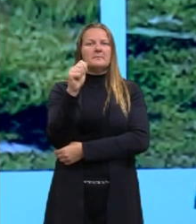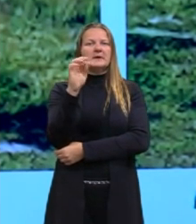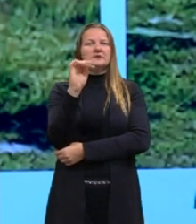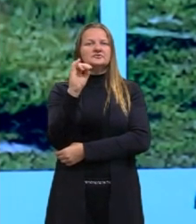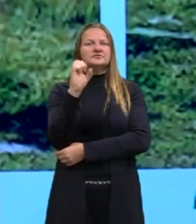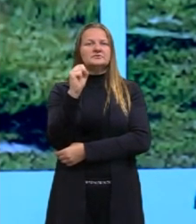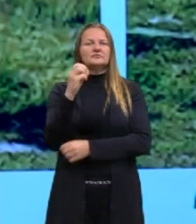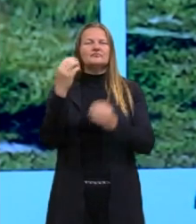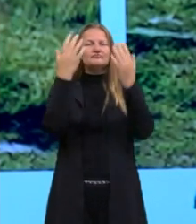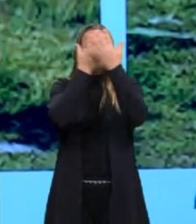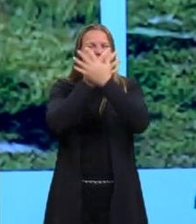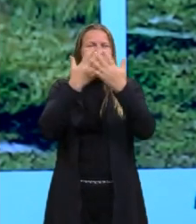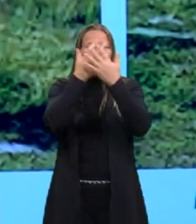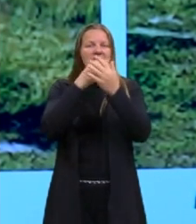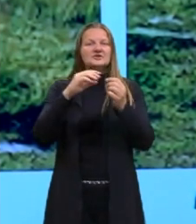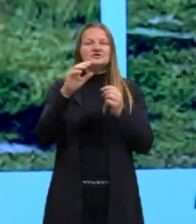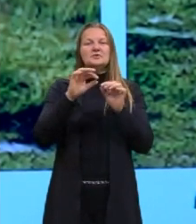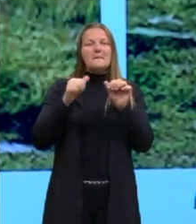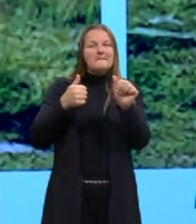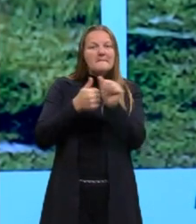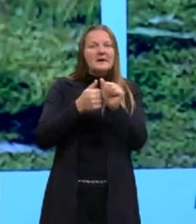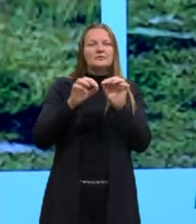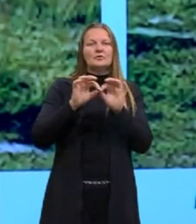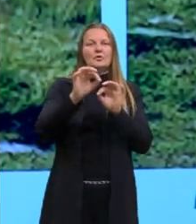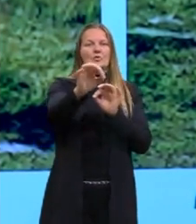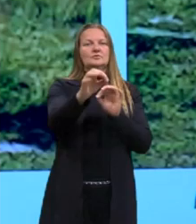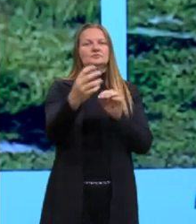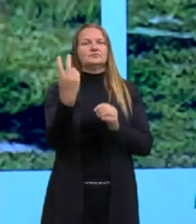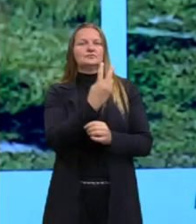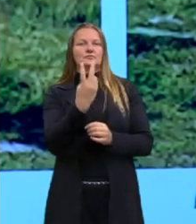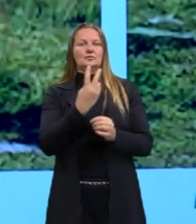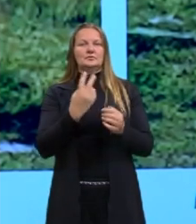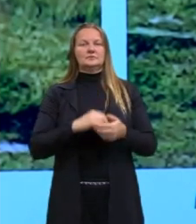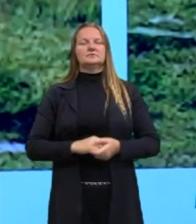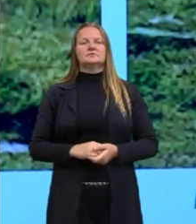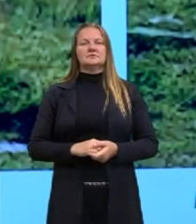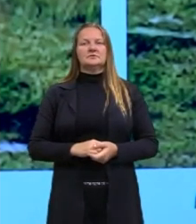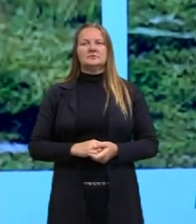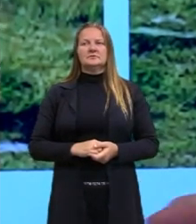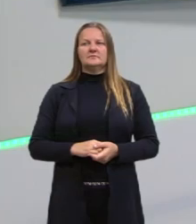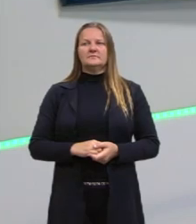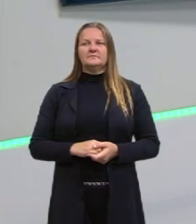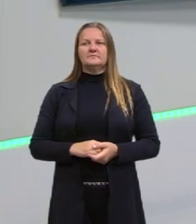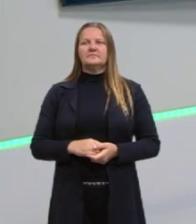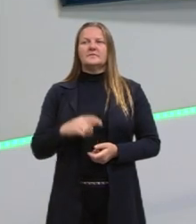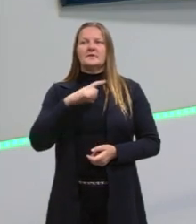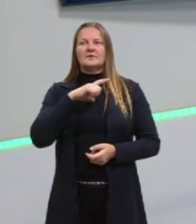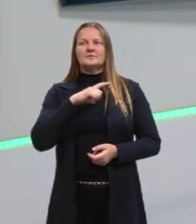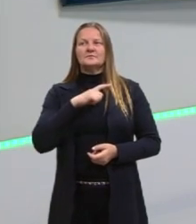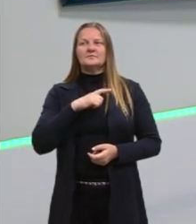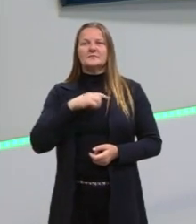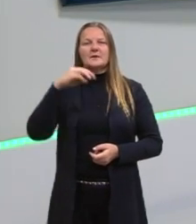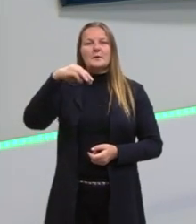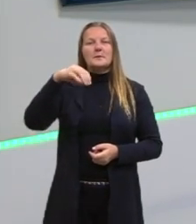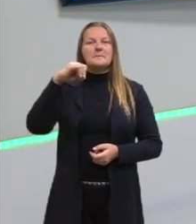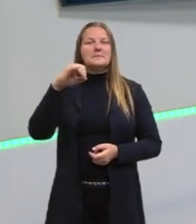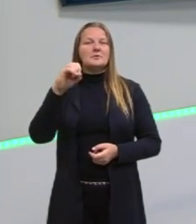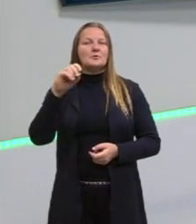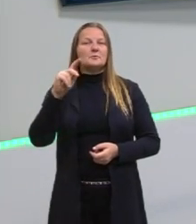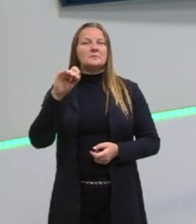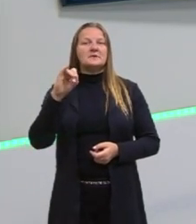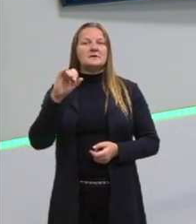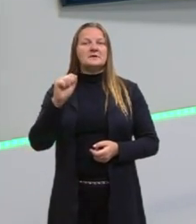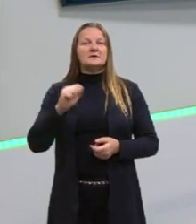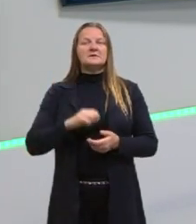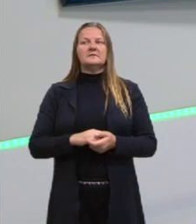afetando toda a visão seja ela de perto ou de longe certo eu particularmente então tenho a miopia e eu astigmatismo